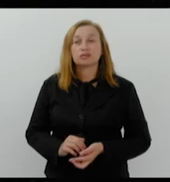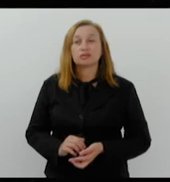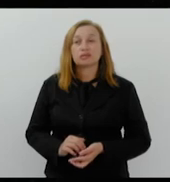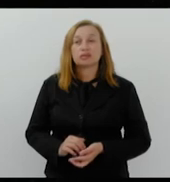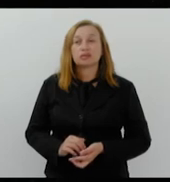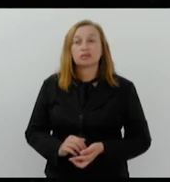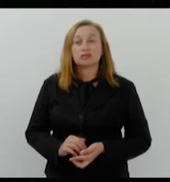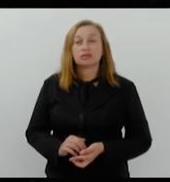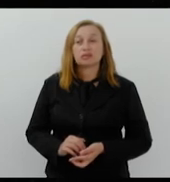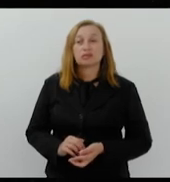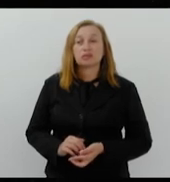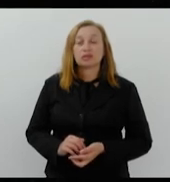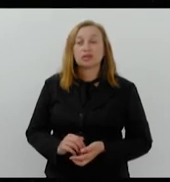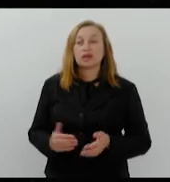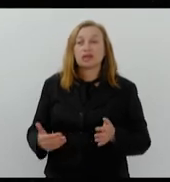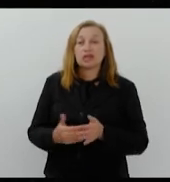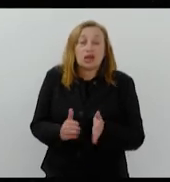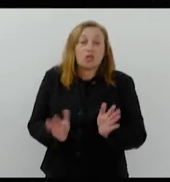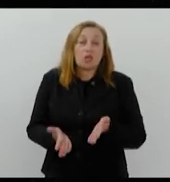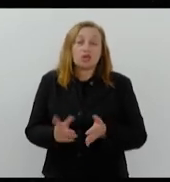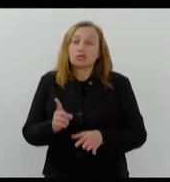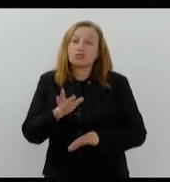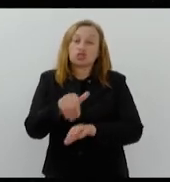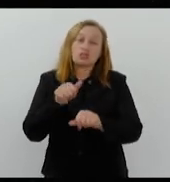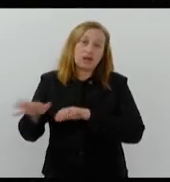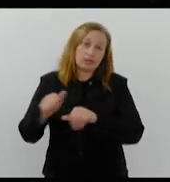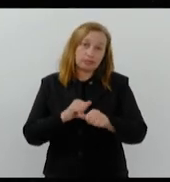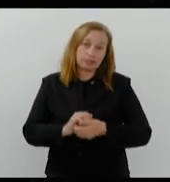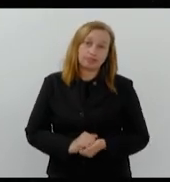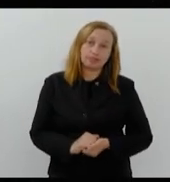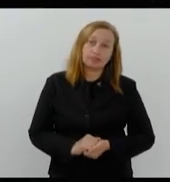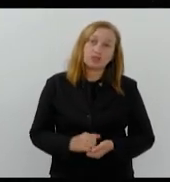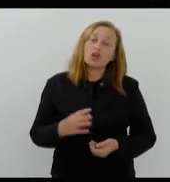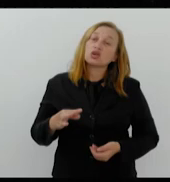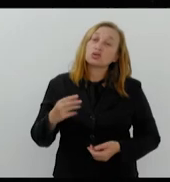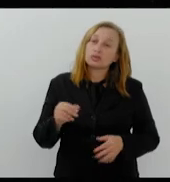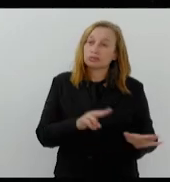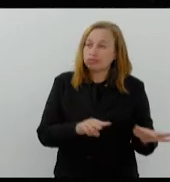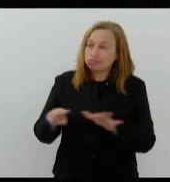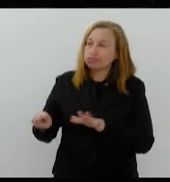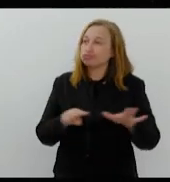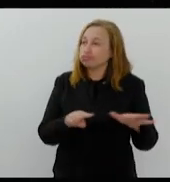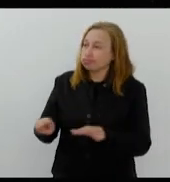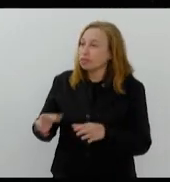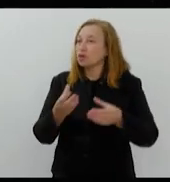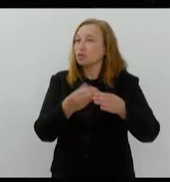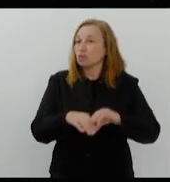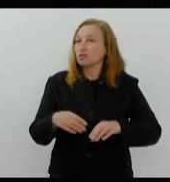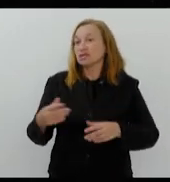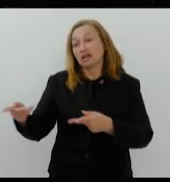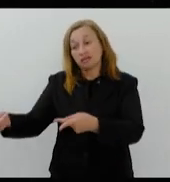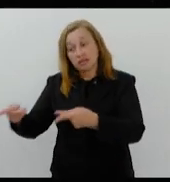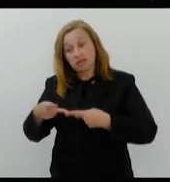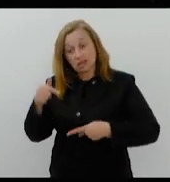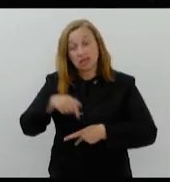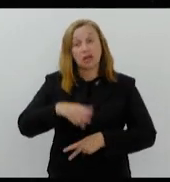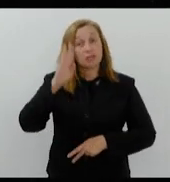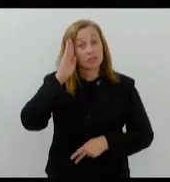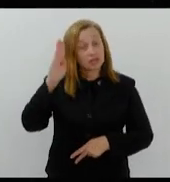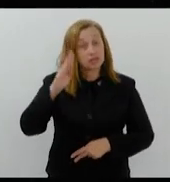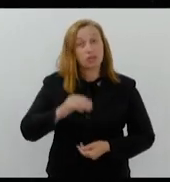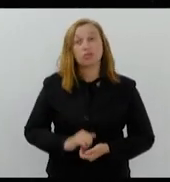excedentes e não são chamados. E toda semana tem concursados aqui,